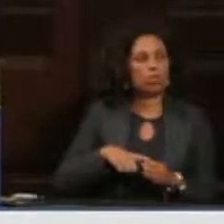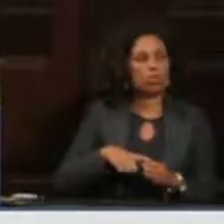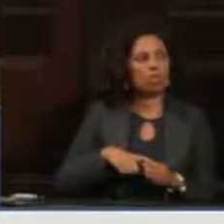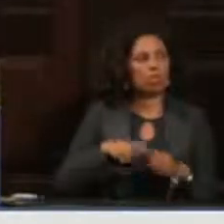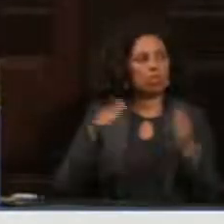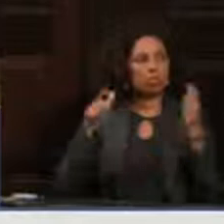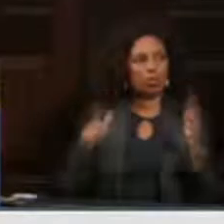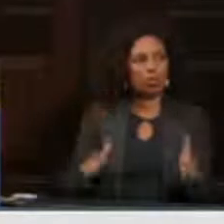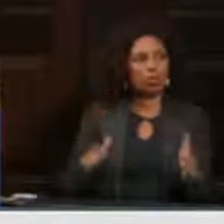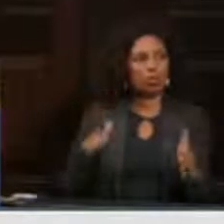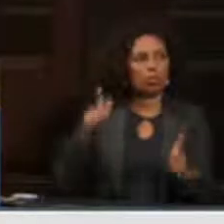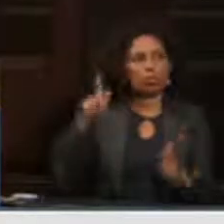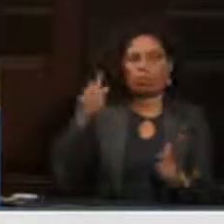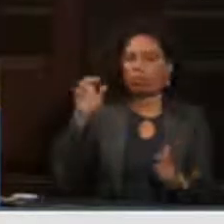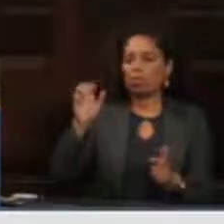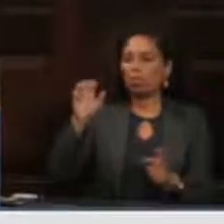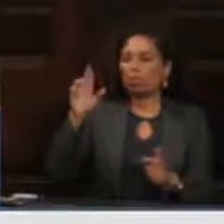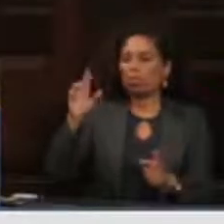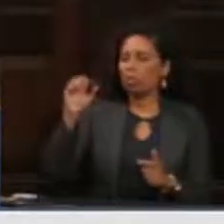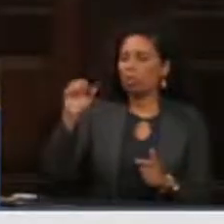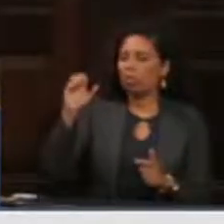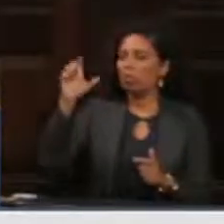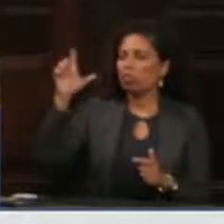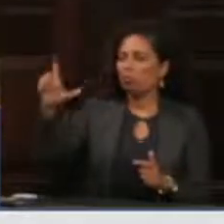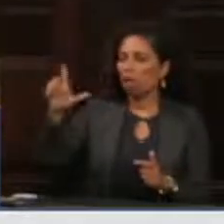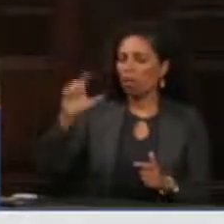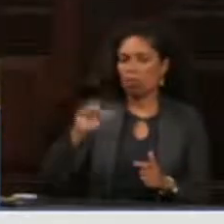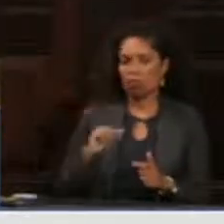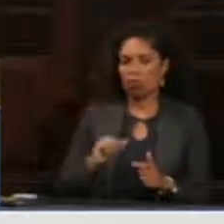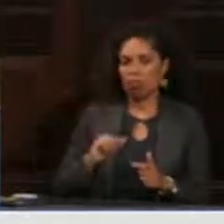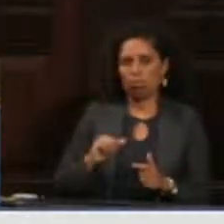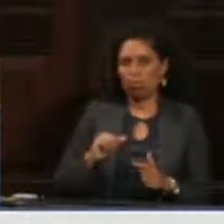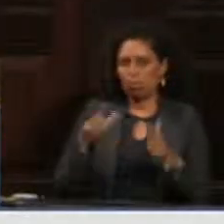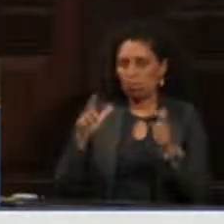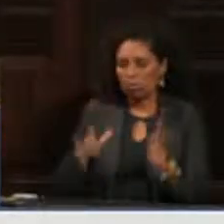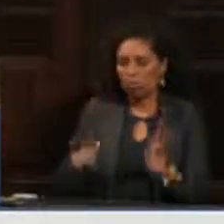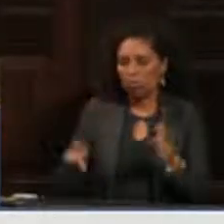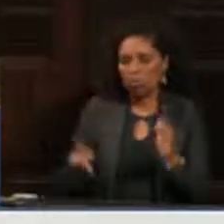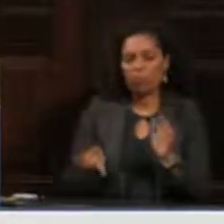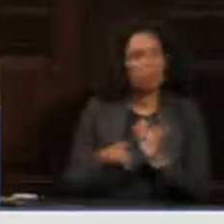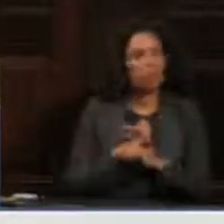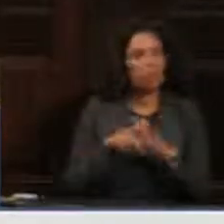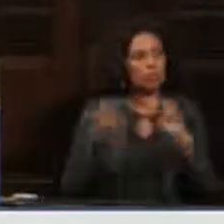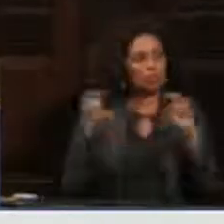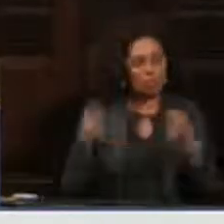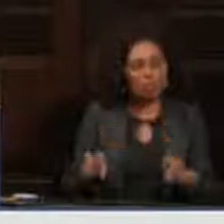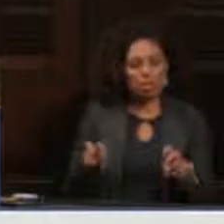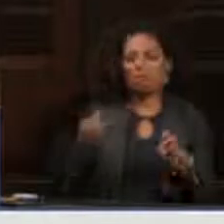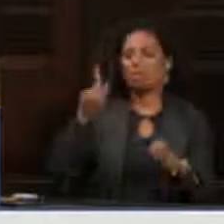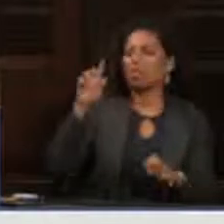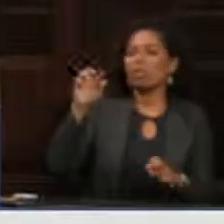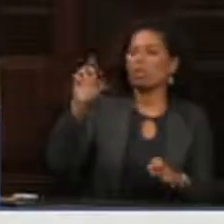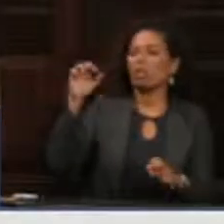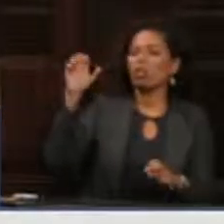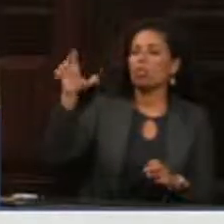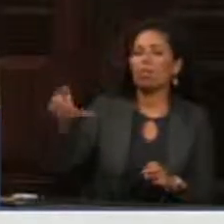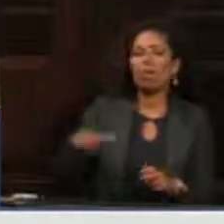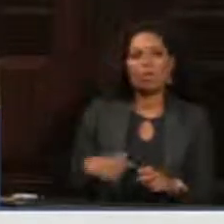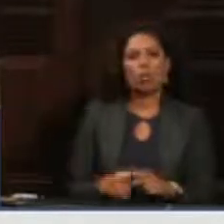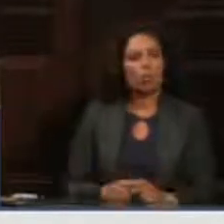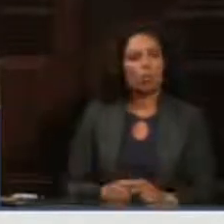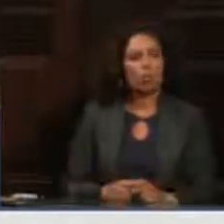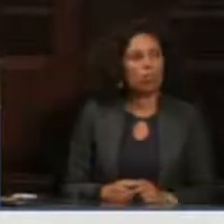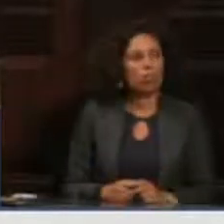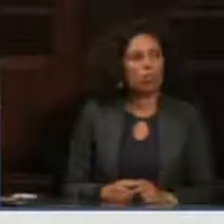A paixão dos geraldinos, para quem frequentava, deputado Gilviana, não sei se é do seu